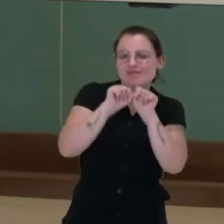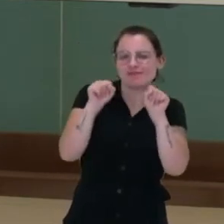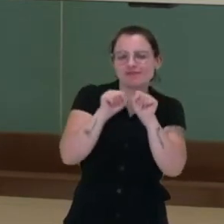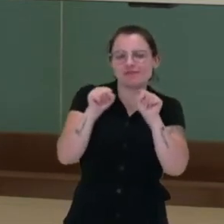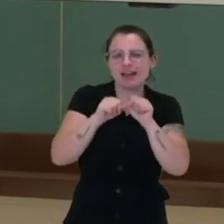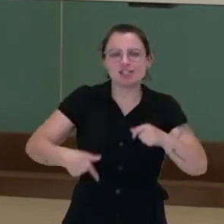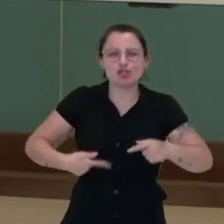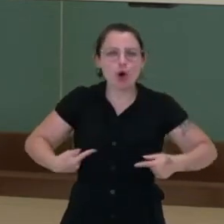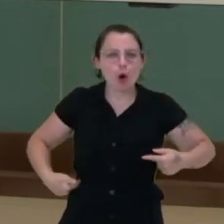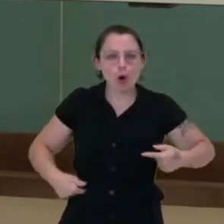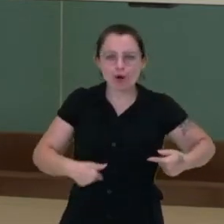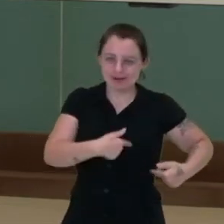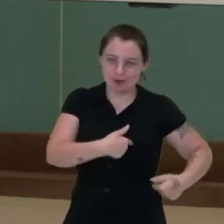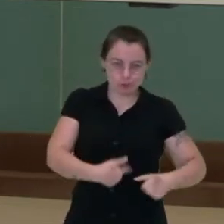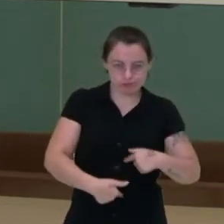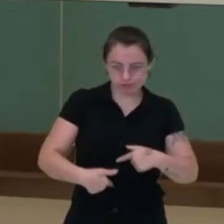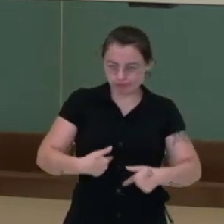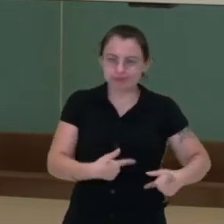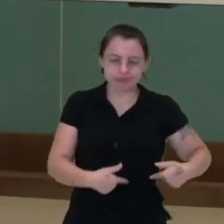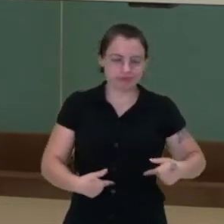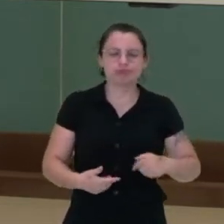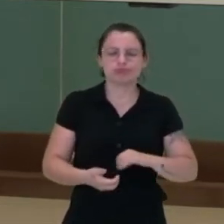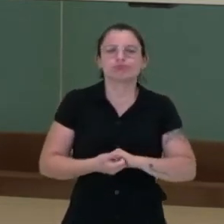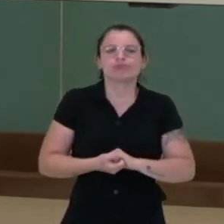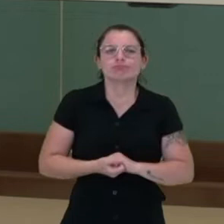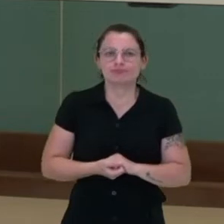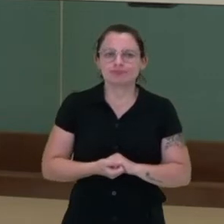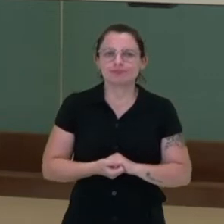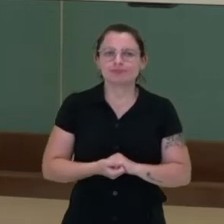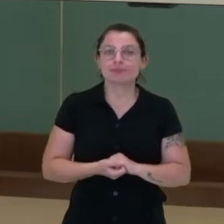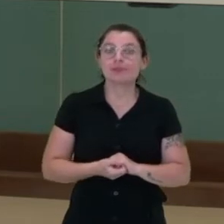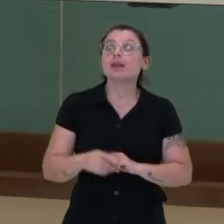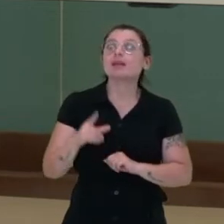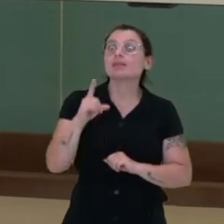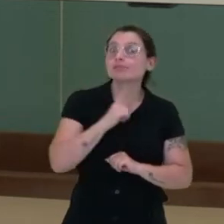percebermos, essas três imagens mostram